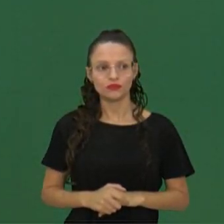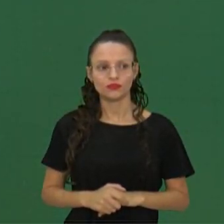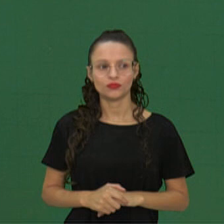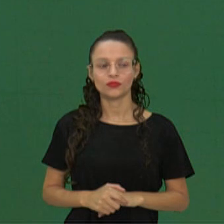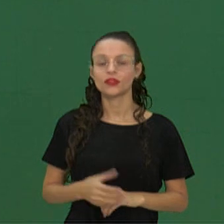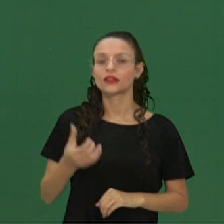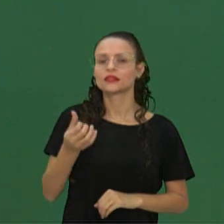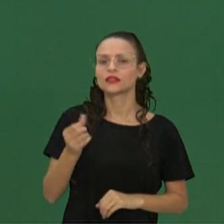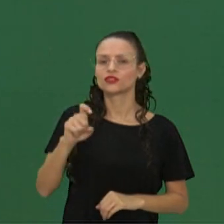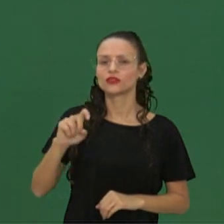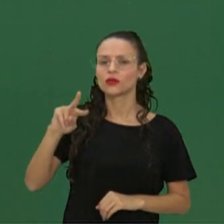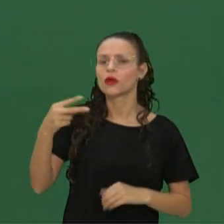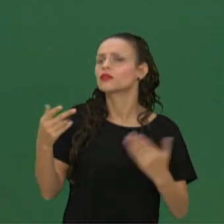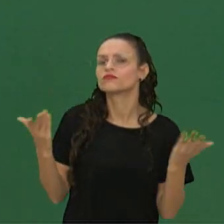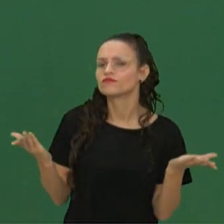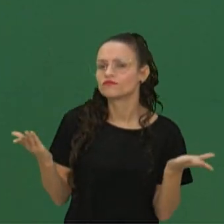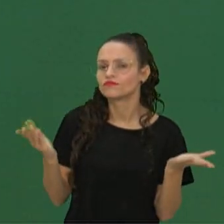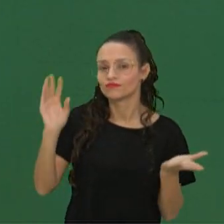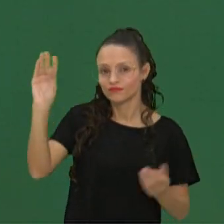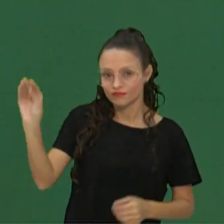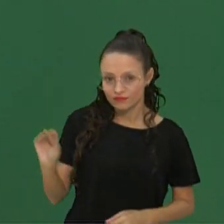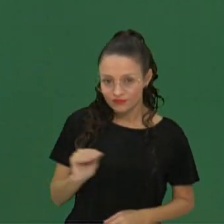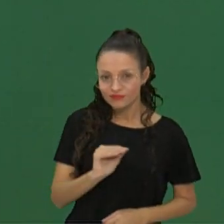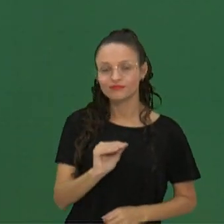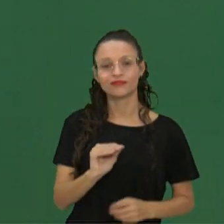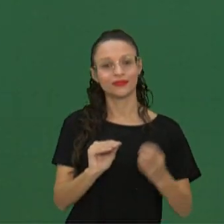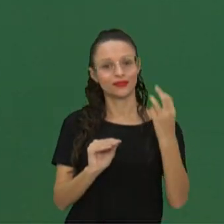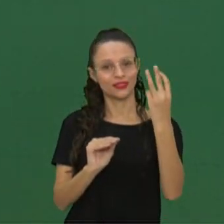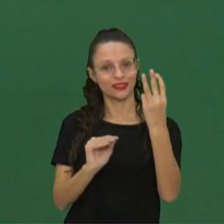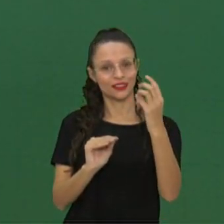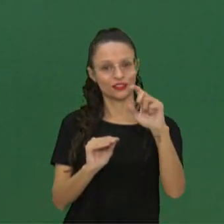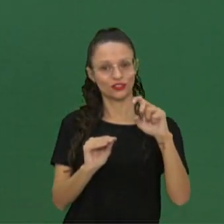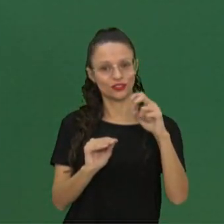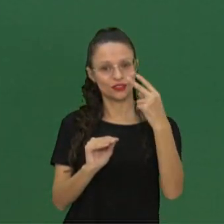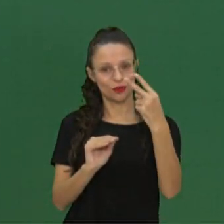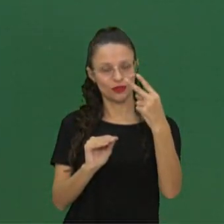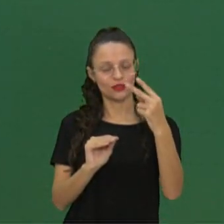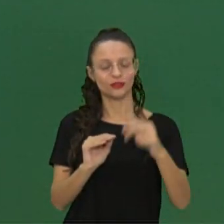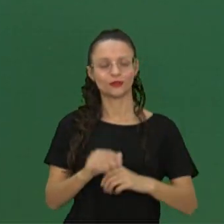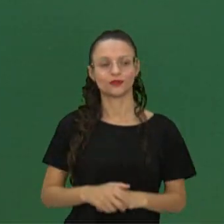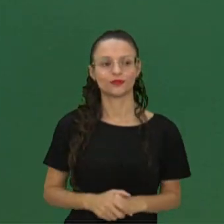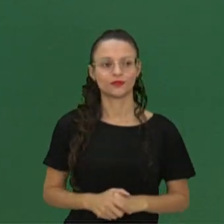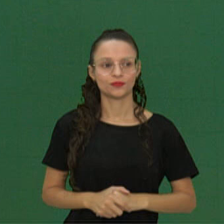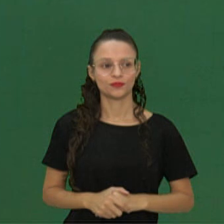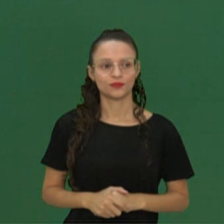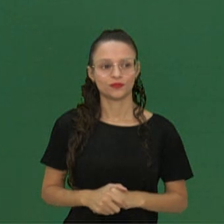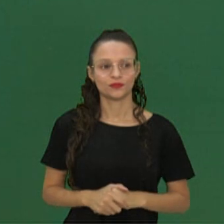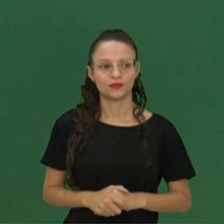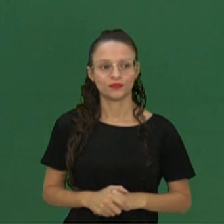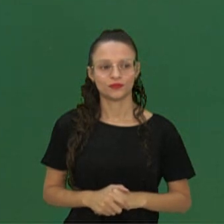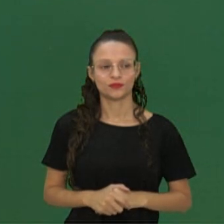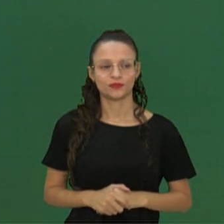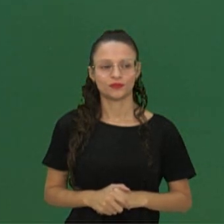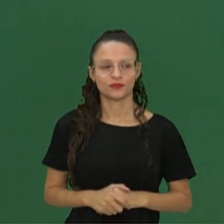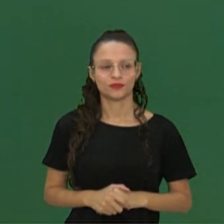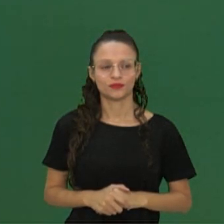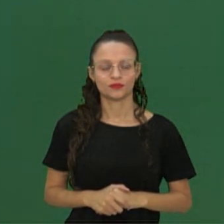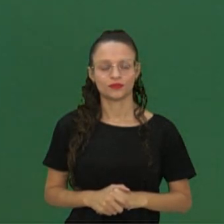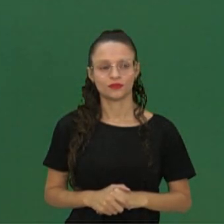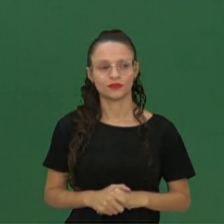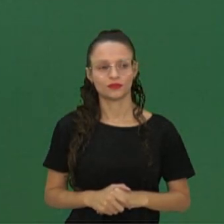O 6x ao quadrado vai aonde? Embaixo do 3x ao quadrado. Então, mais 6x ao